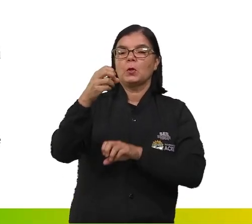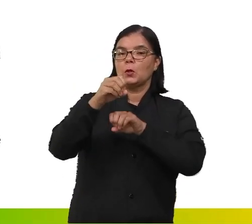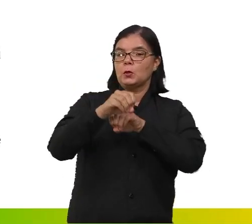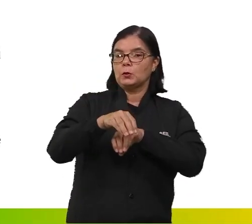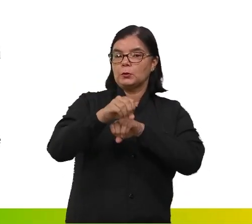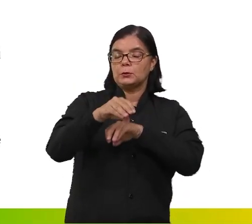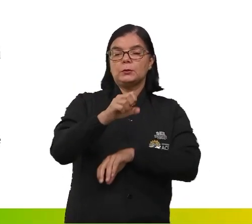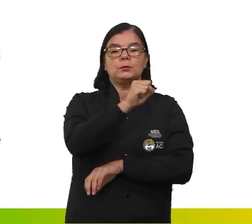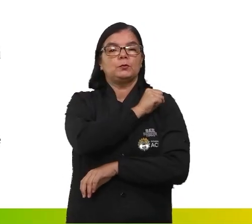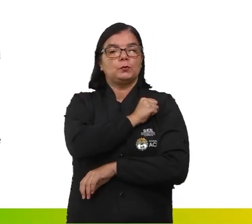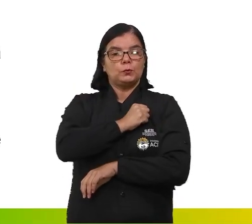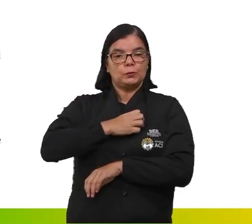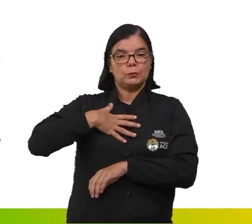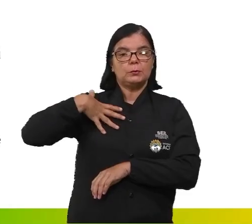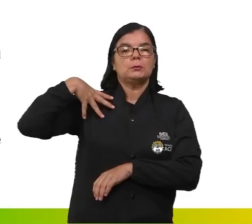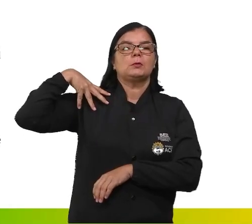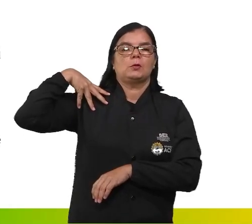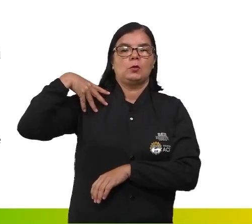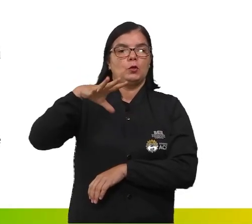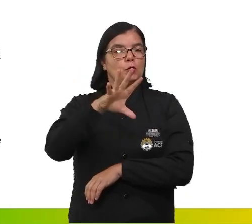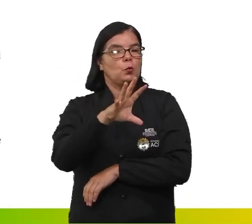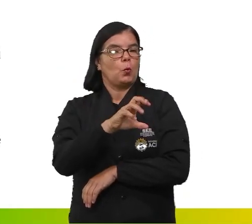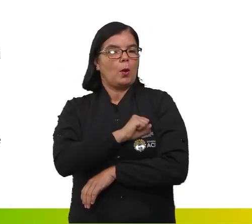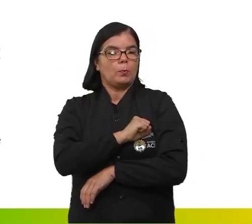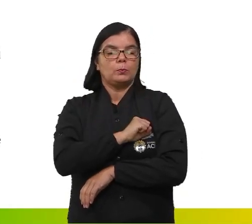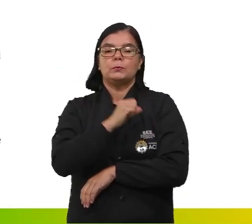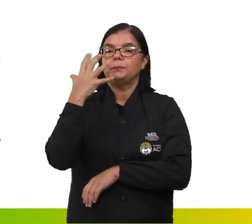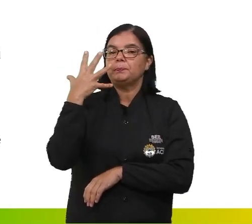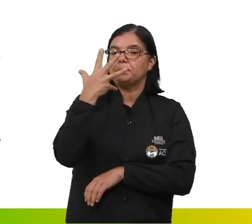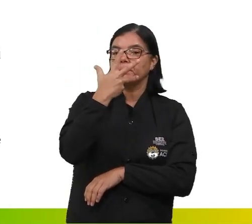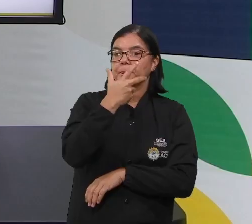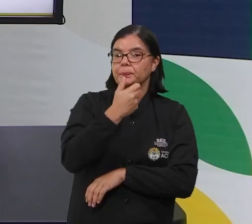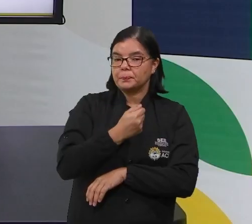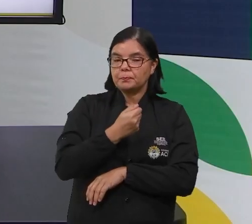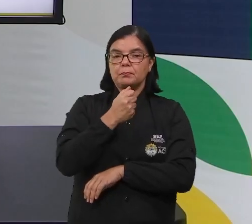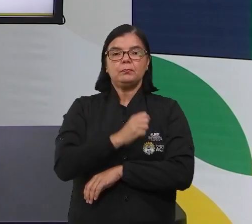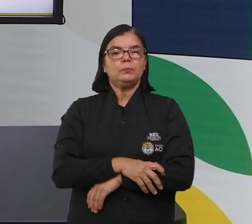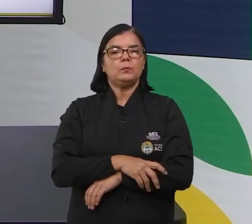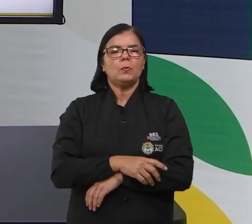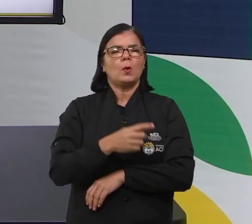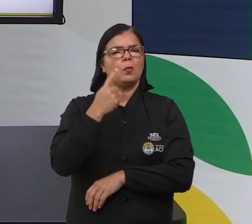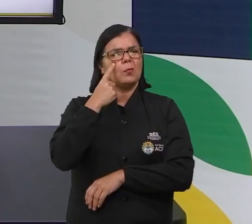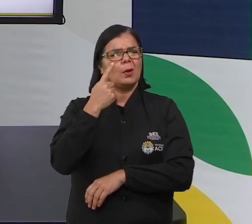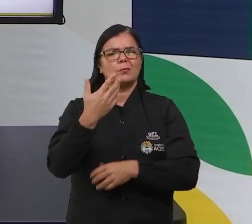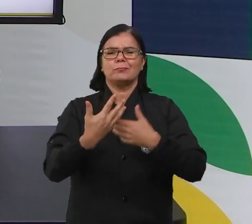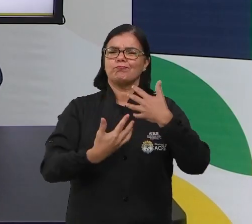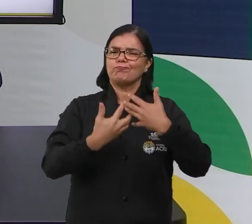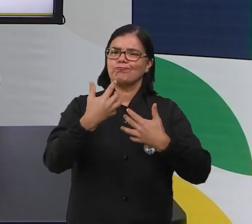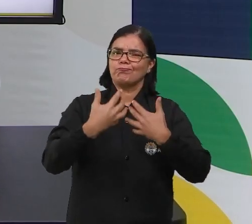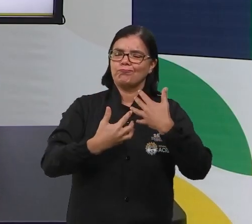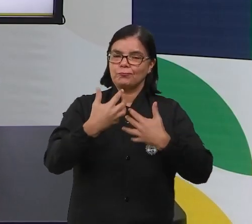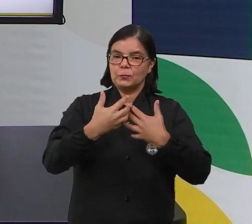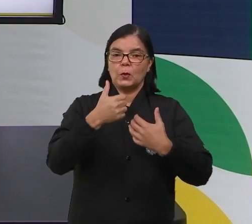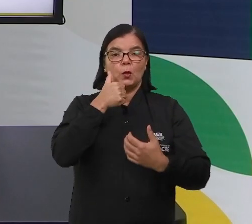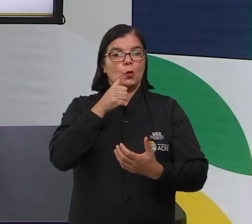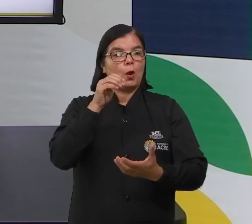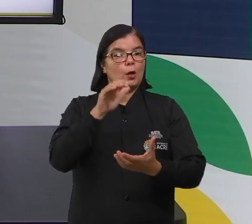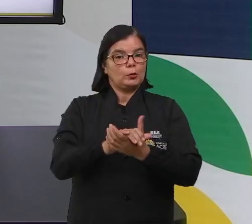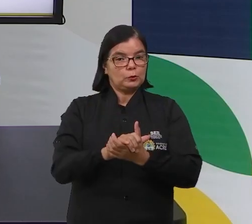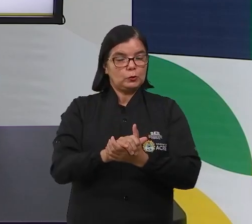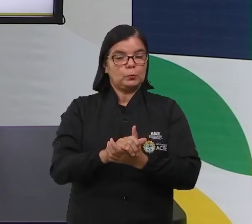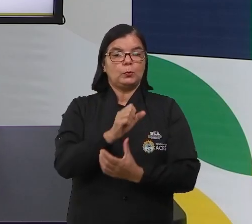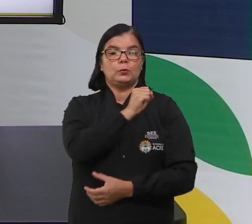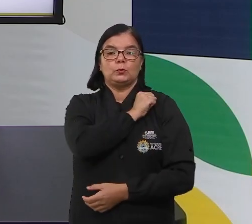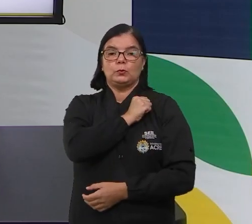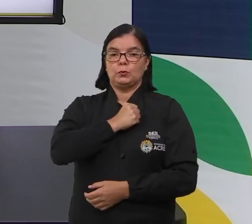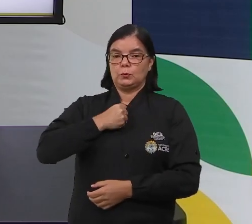ensina Sócrates sobre o amor e a beleza. Aqui eu não quero que você confunda com a esposa de Sócrates. A